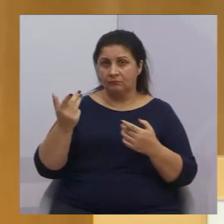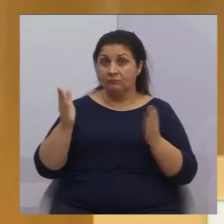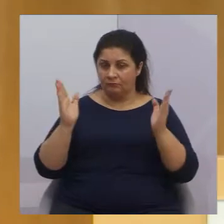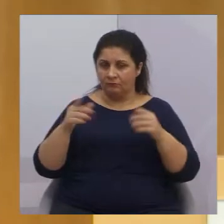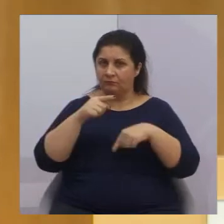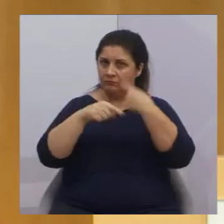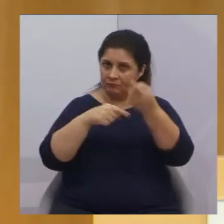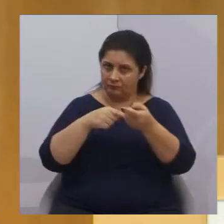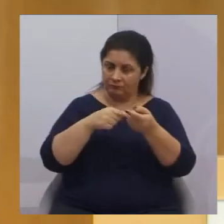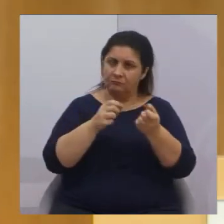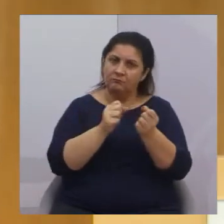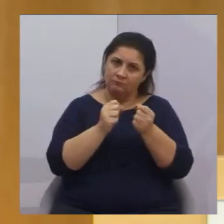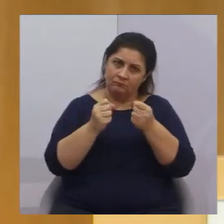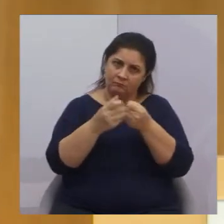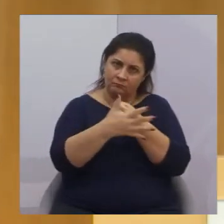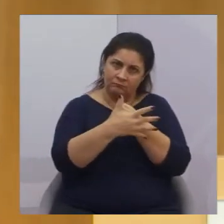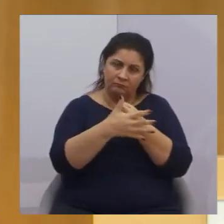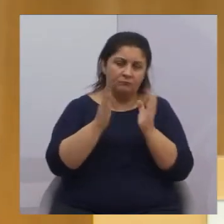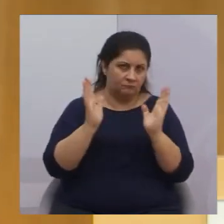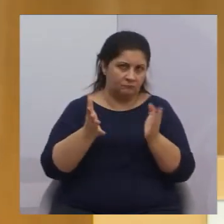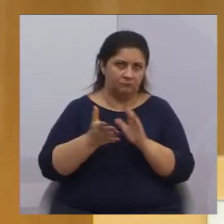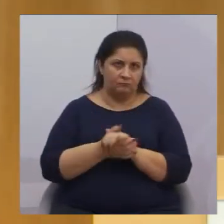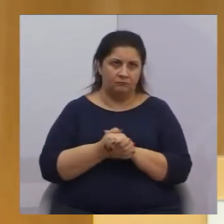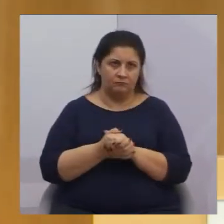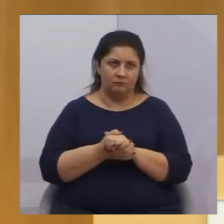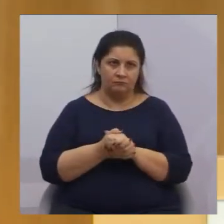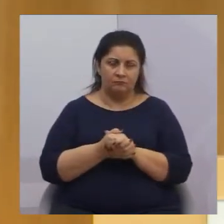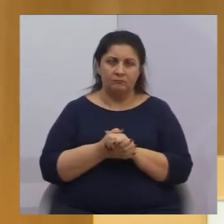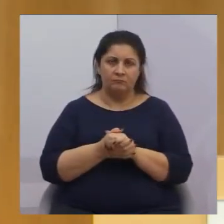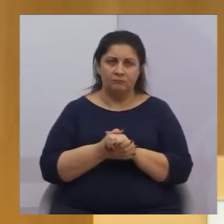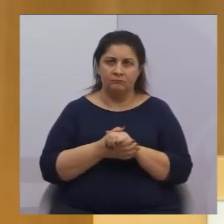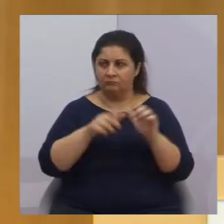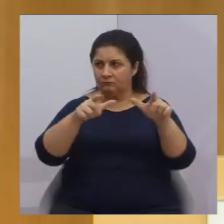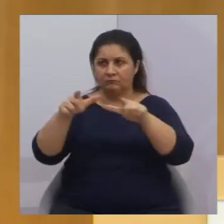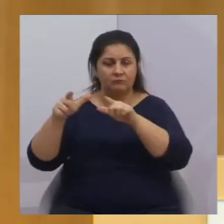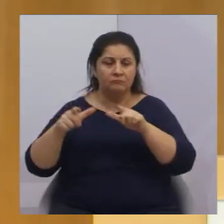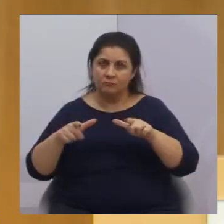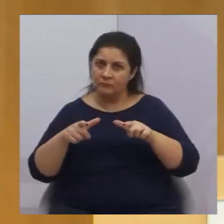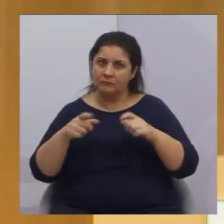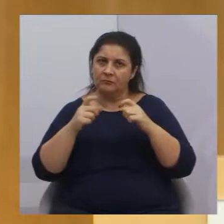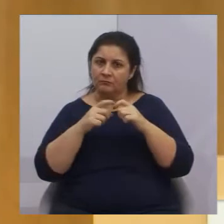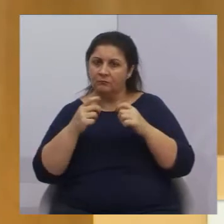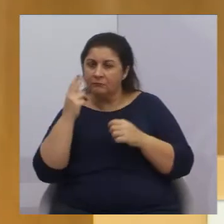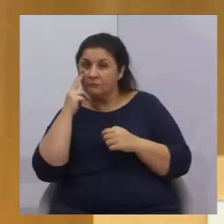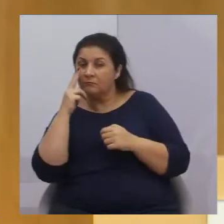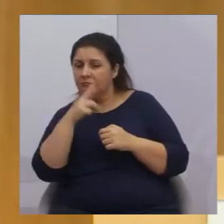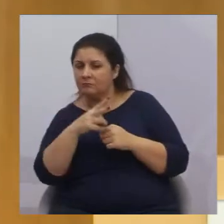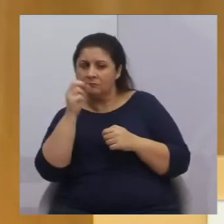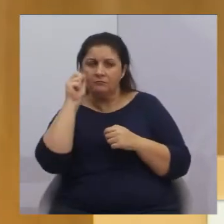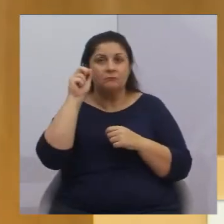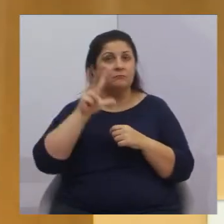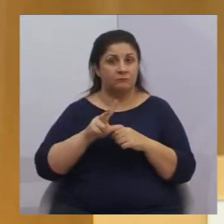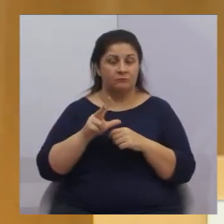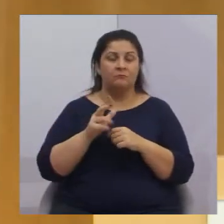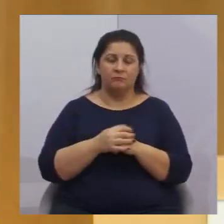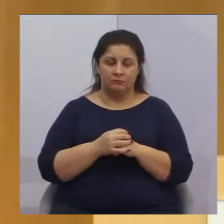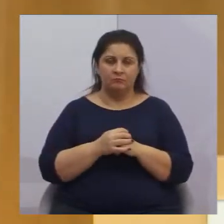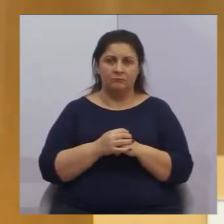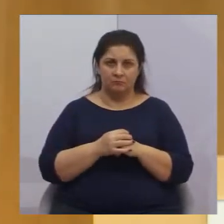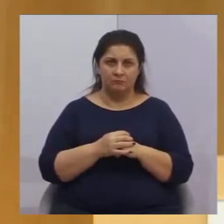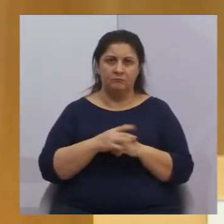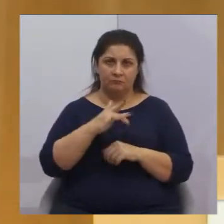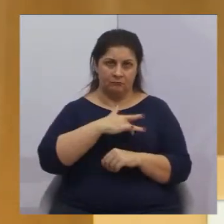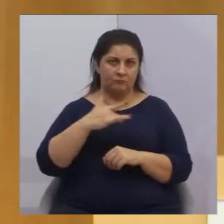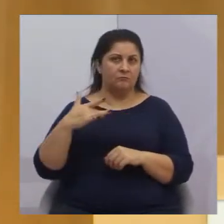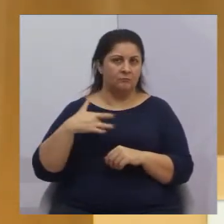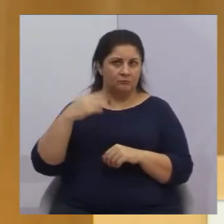né? Já era uma questão muito forte, mas agora muito mais, né? Muito mais forte, muito mais ligados a essa questão